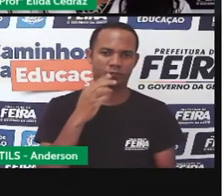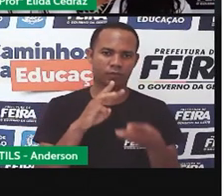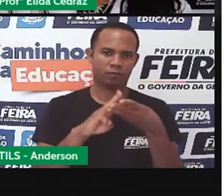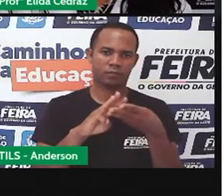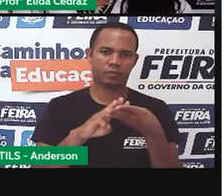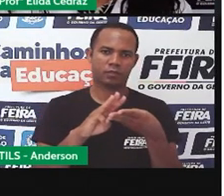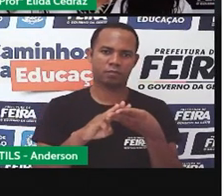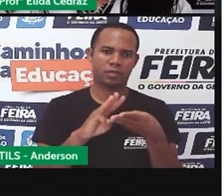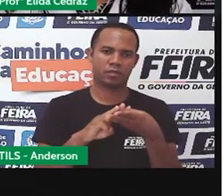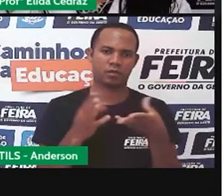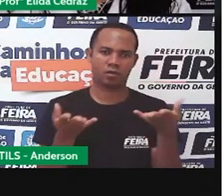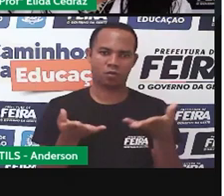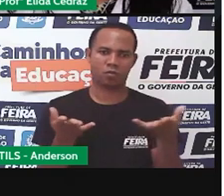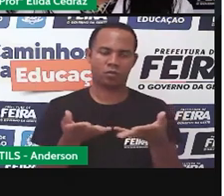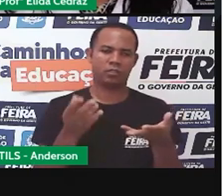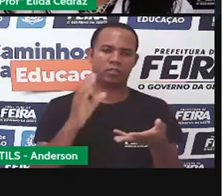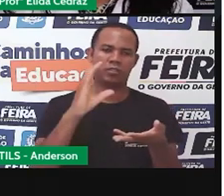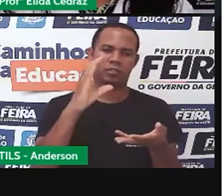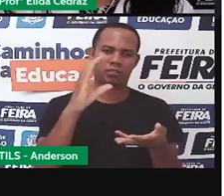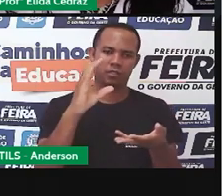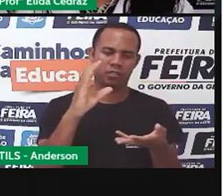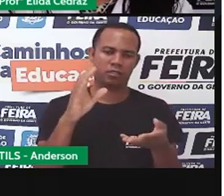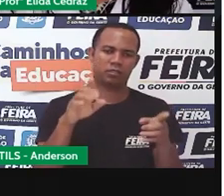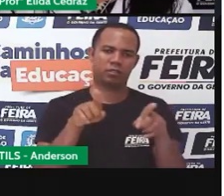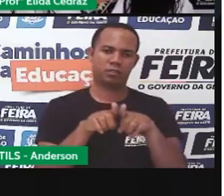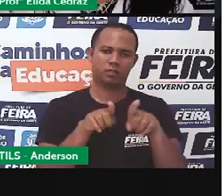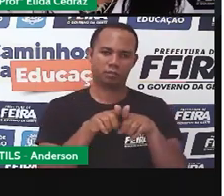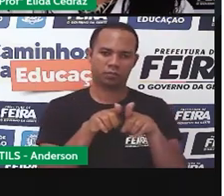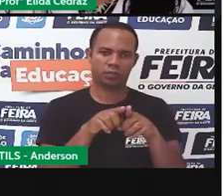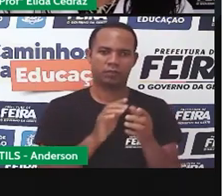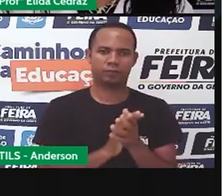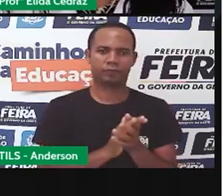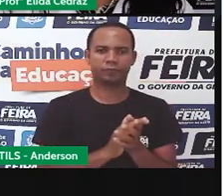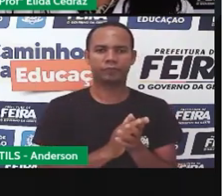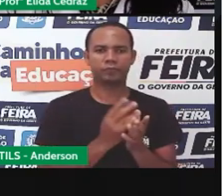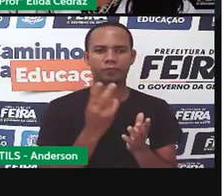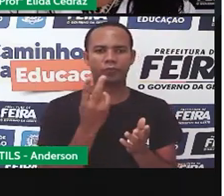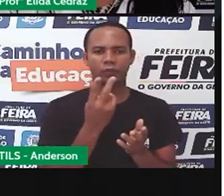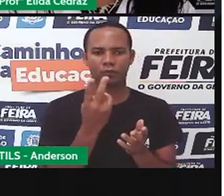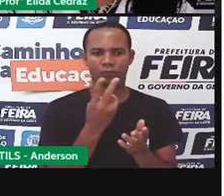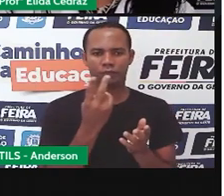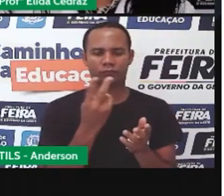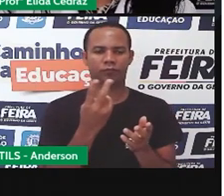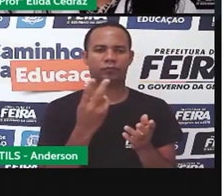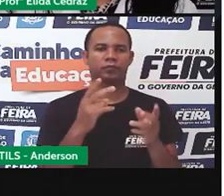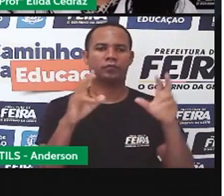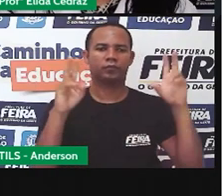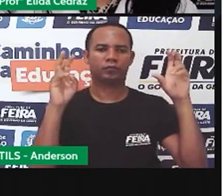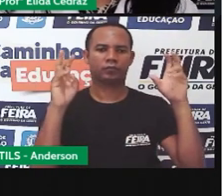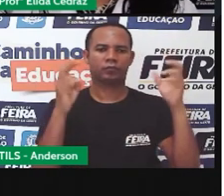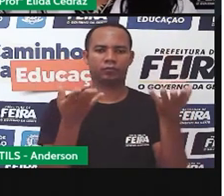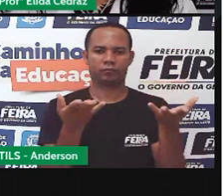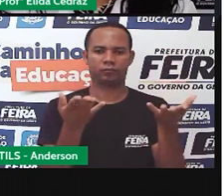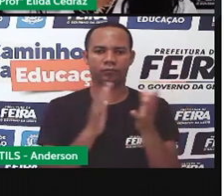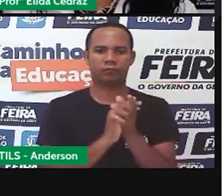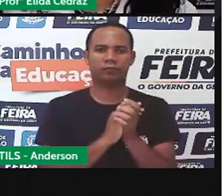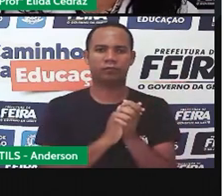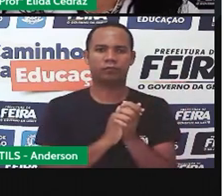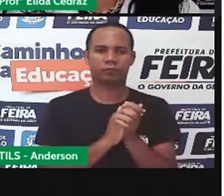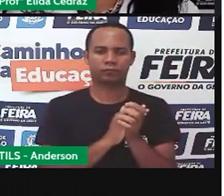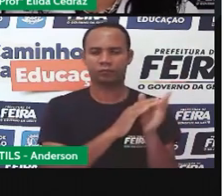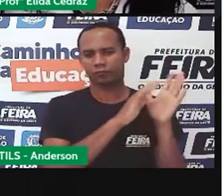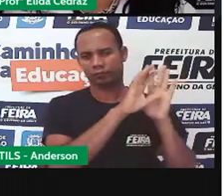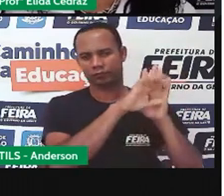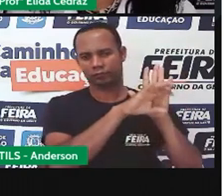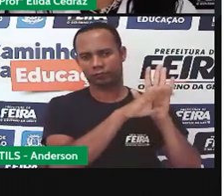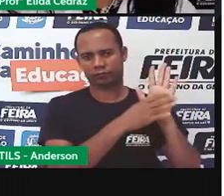da Natureza. Conhecendo as propriedades dos materiais e as figuras geométricas. Nosso calendário, que